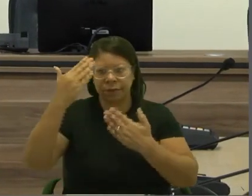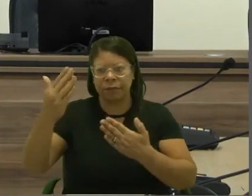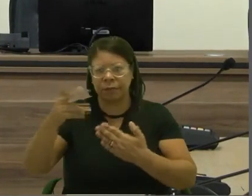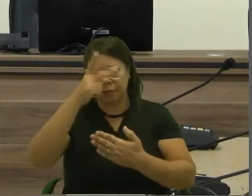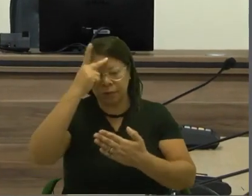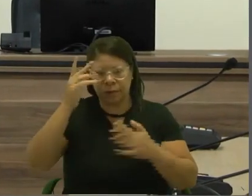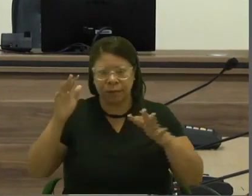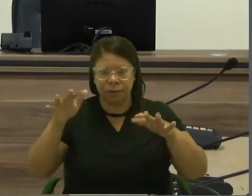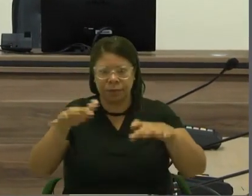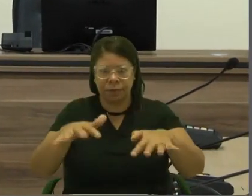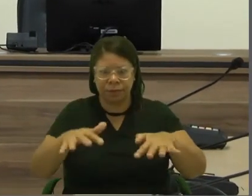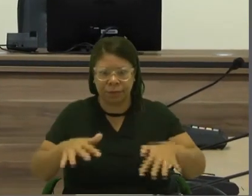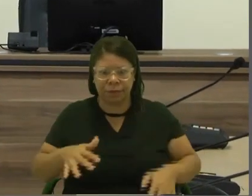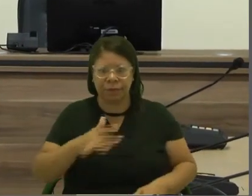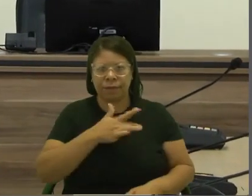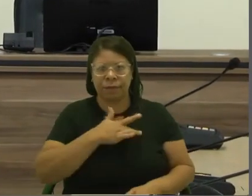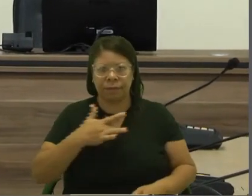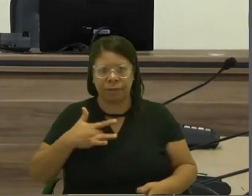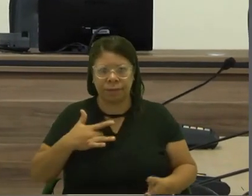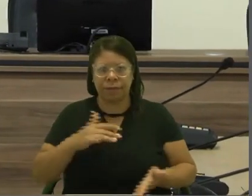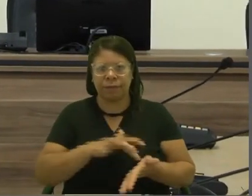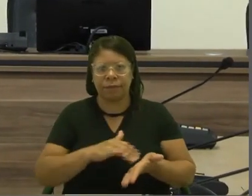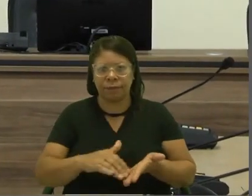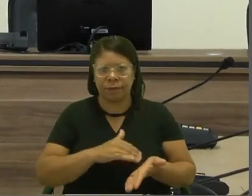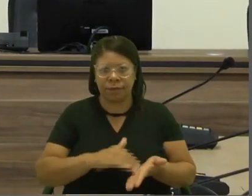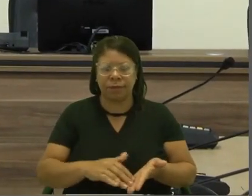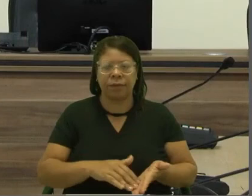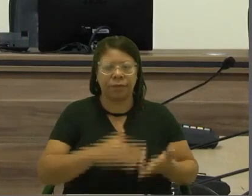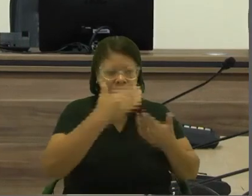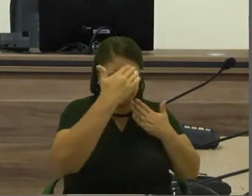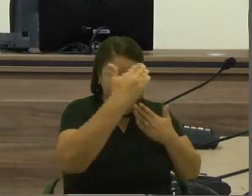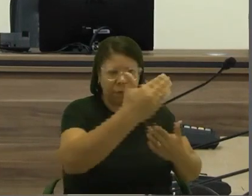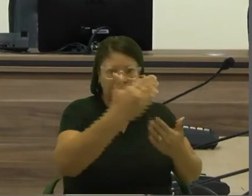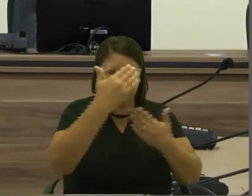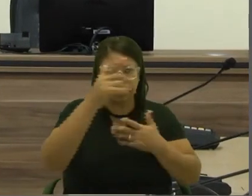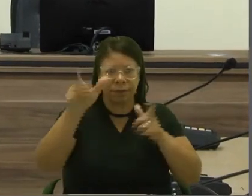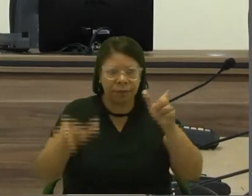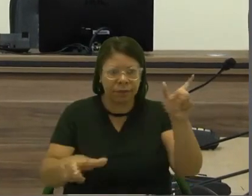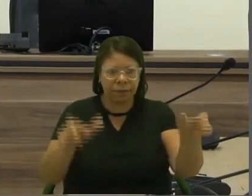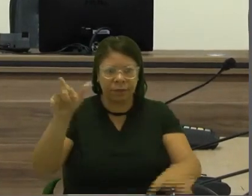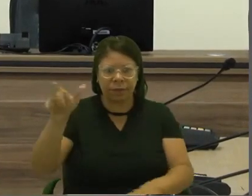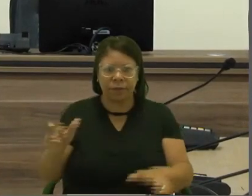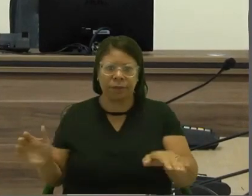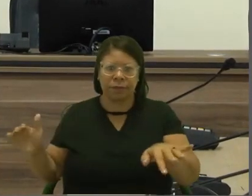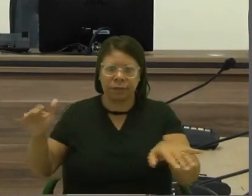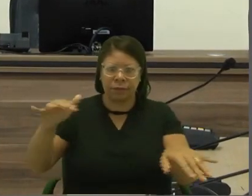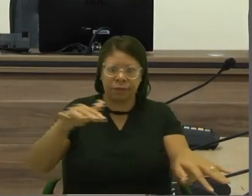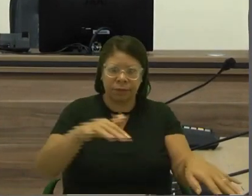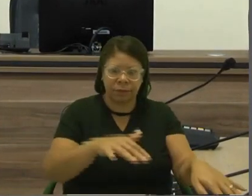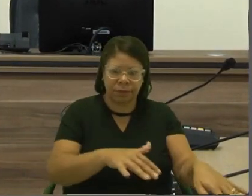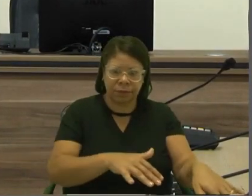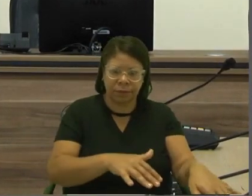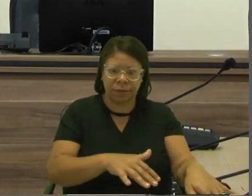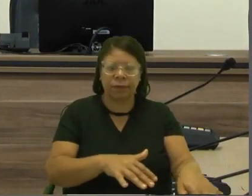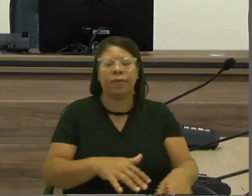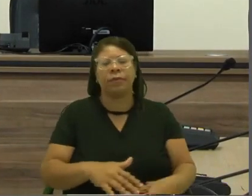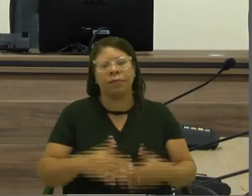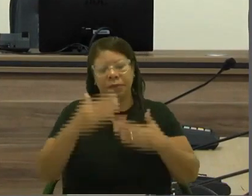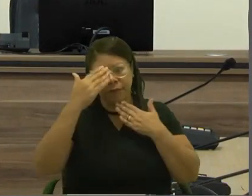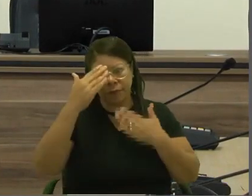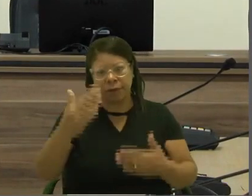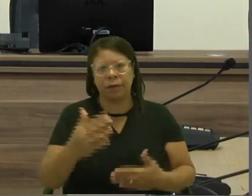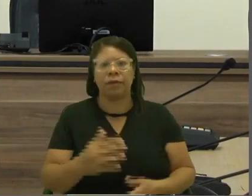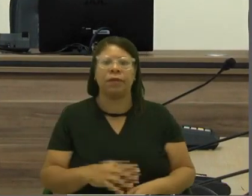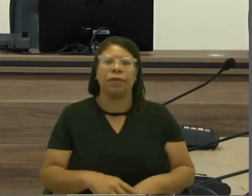de saúde, servidor municipal, secretária, Cidinha, Fátima, doutor